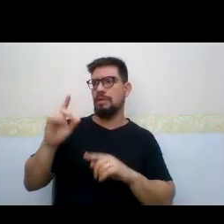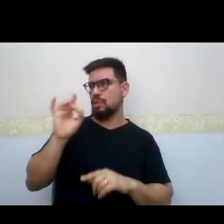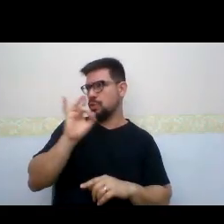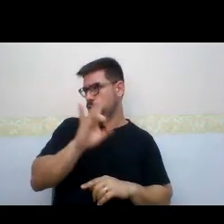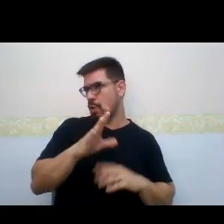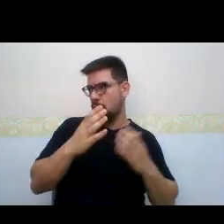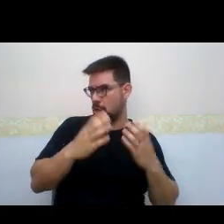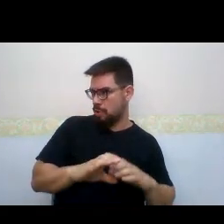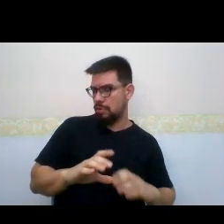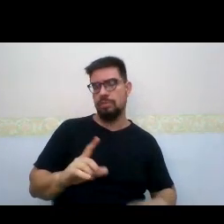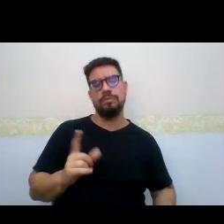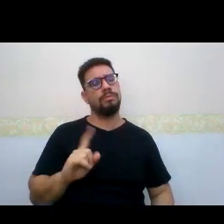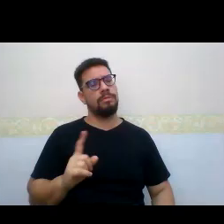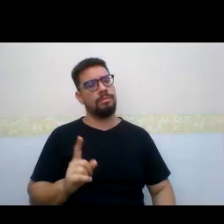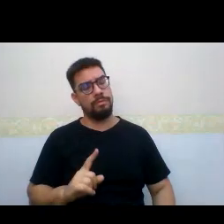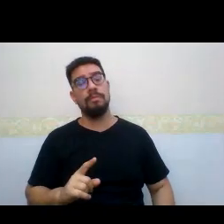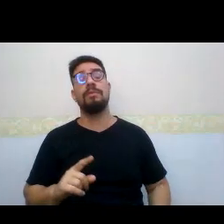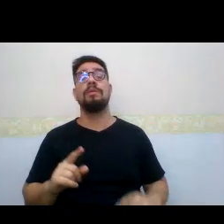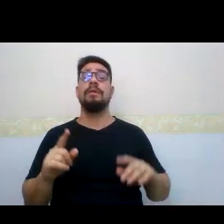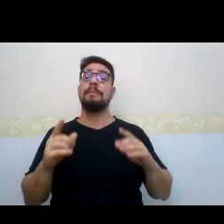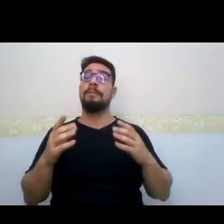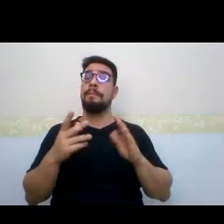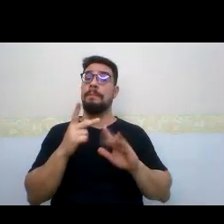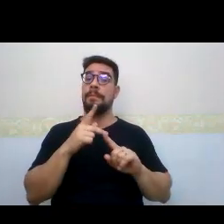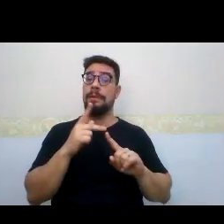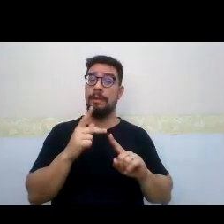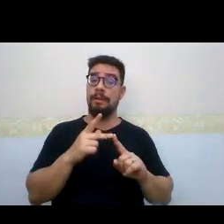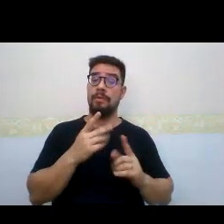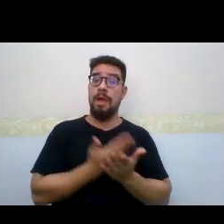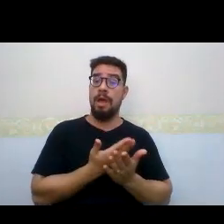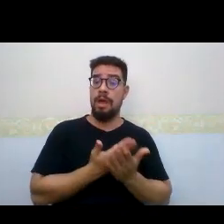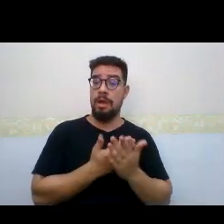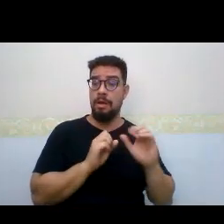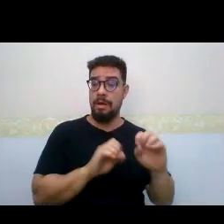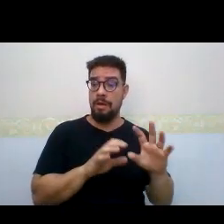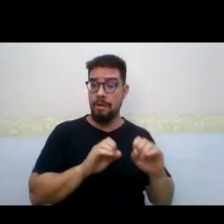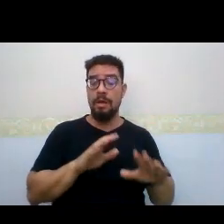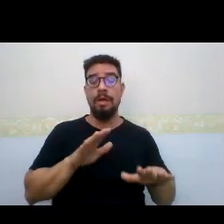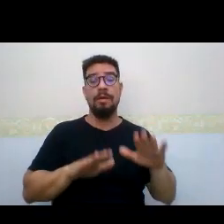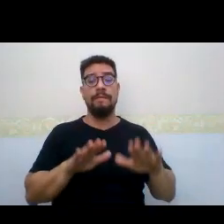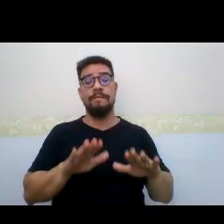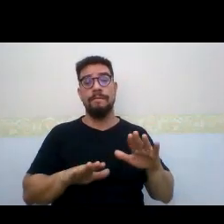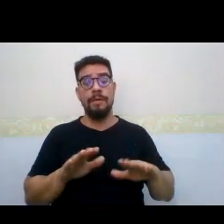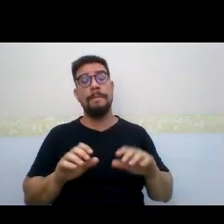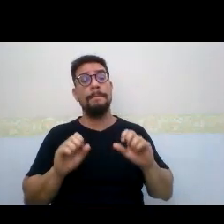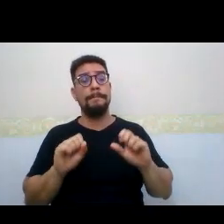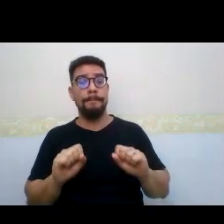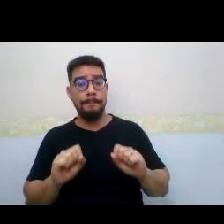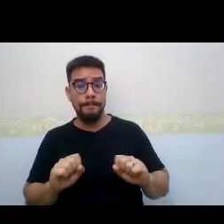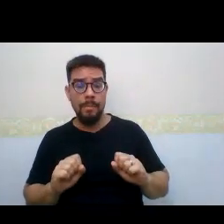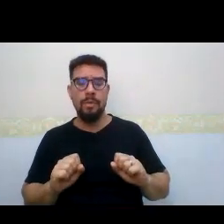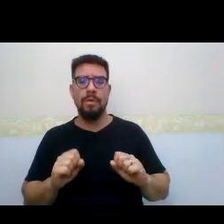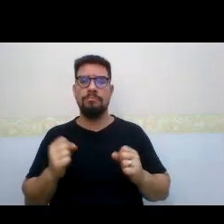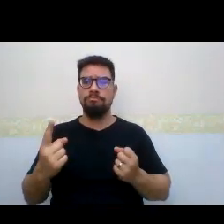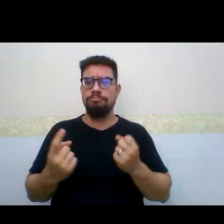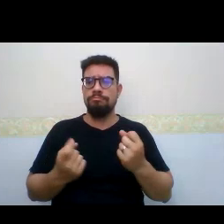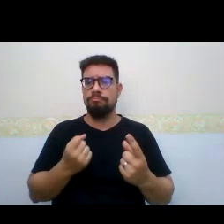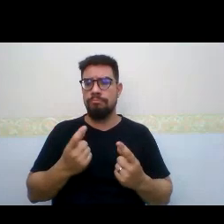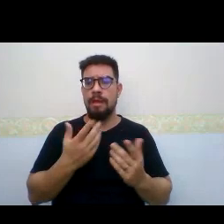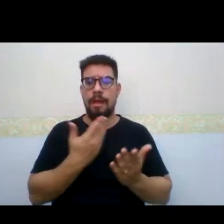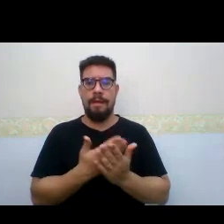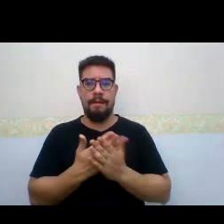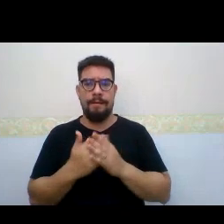O plano de aula, muitas vezes, é necessário para aulas bem pontuais. Você quer